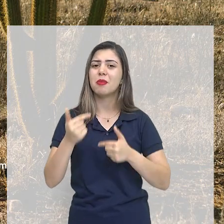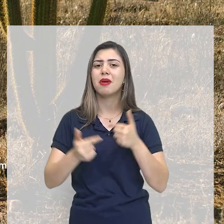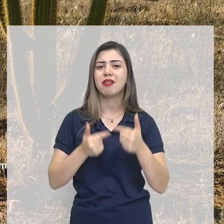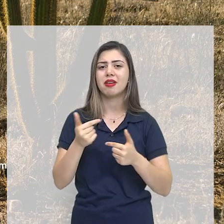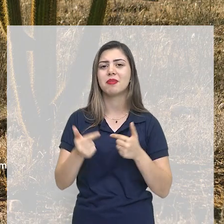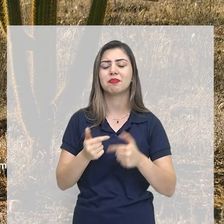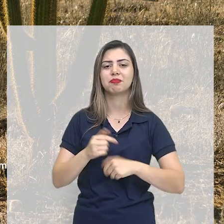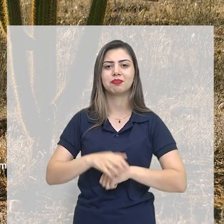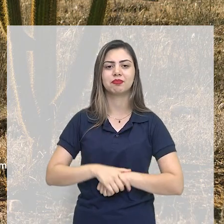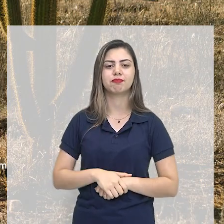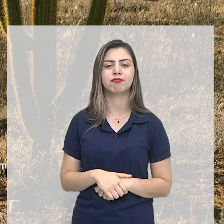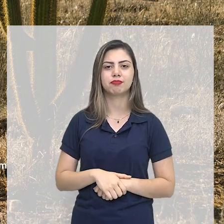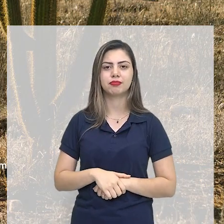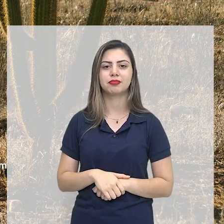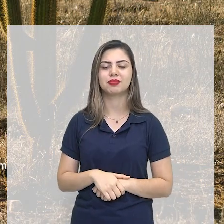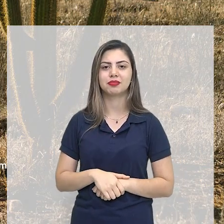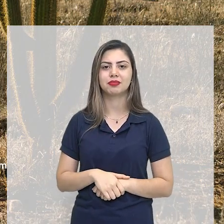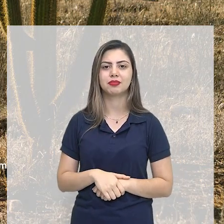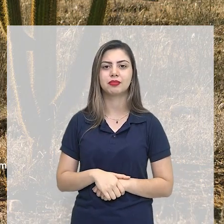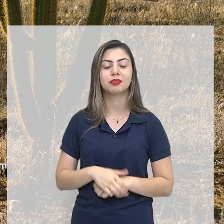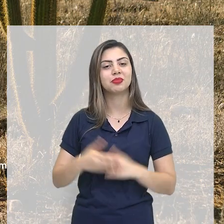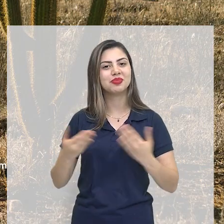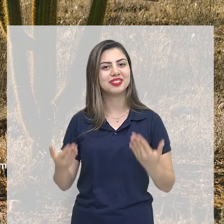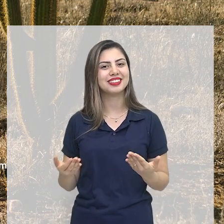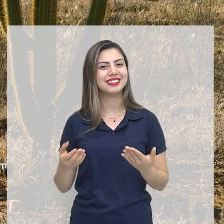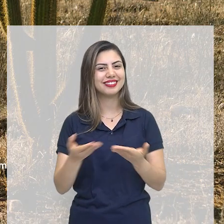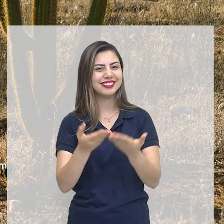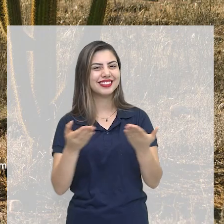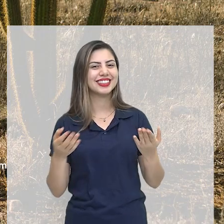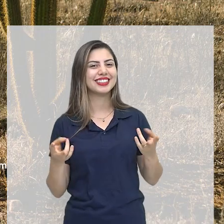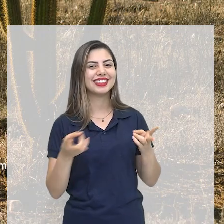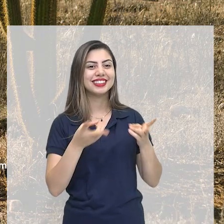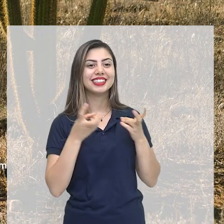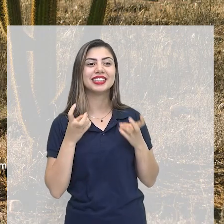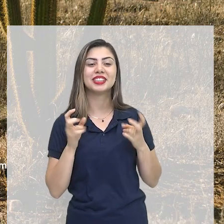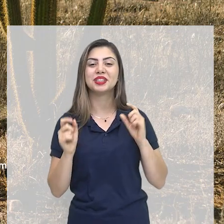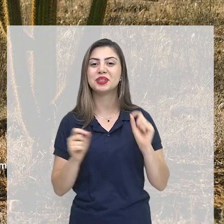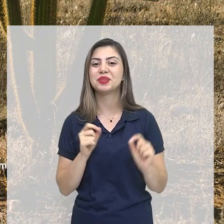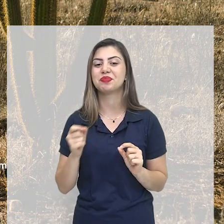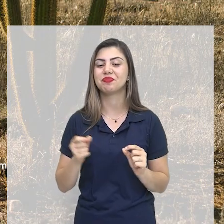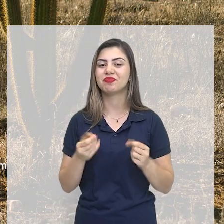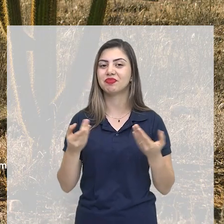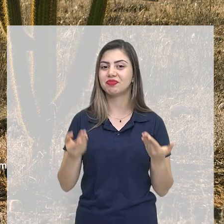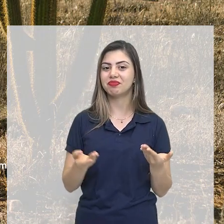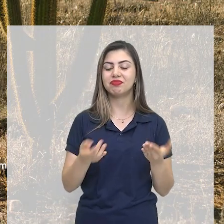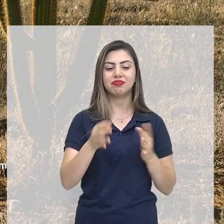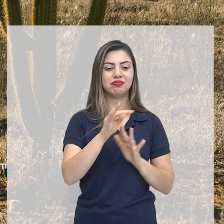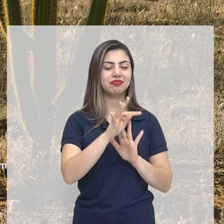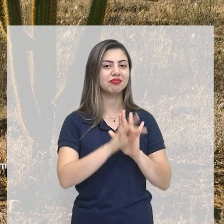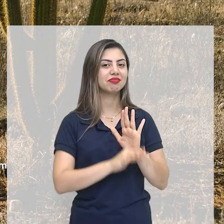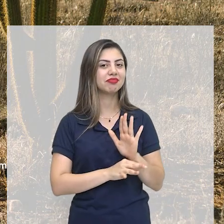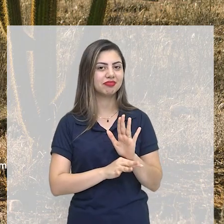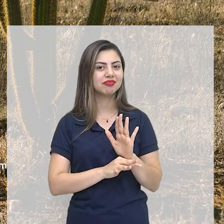trabalhar. Muito bem. Então, vocês perceberam que nessa letra